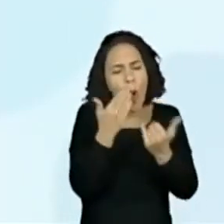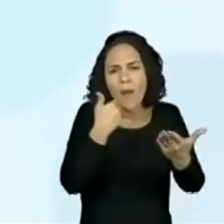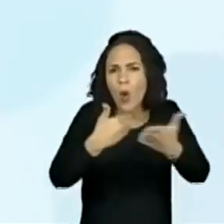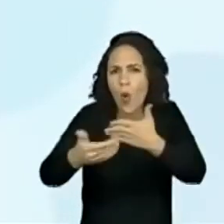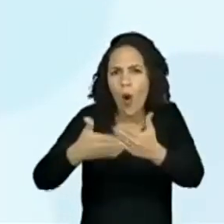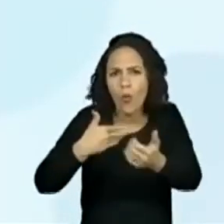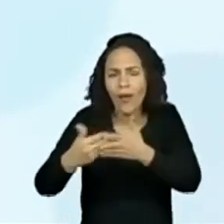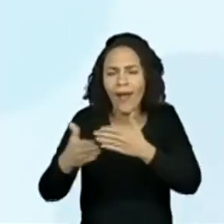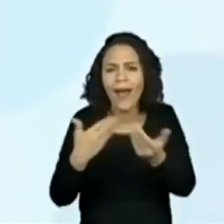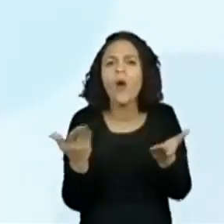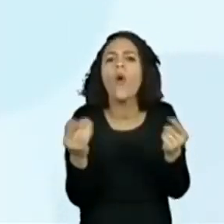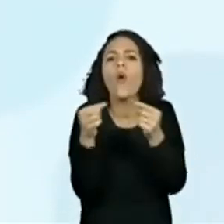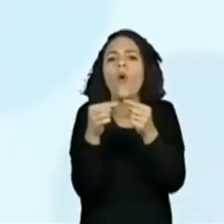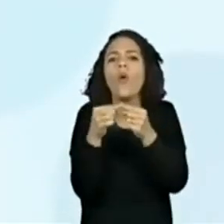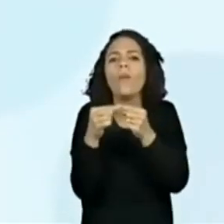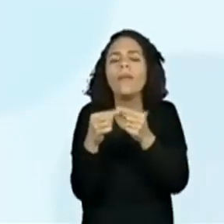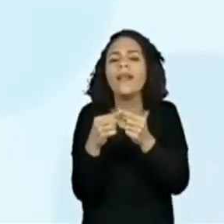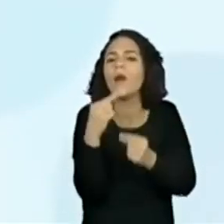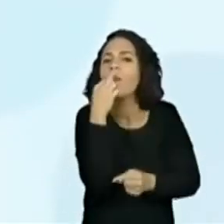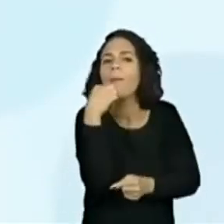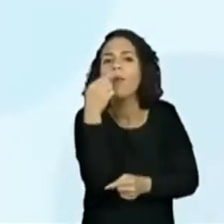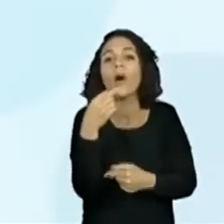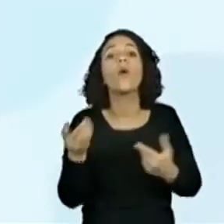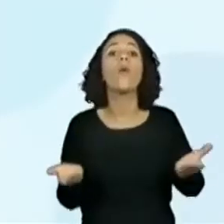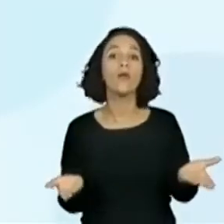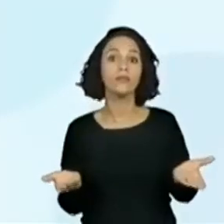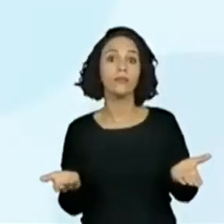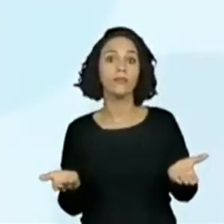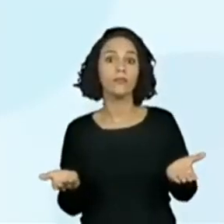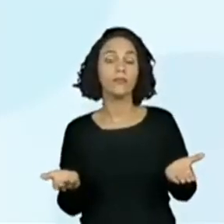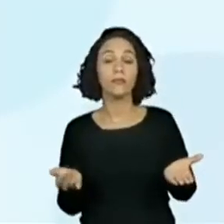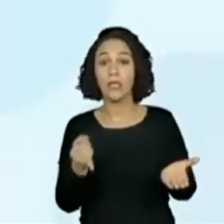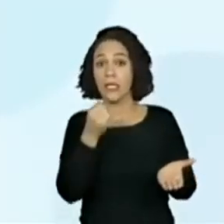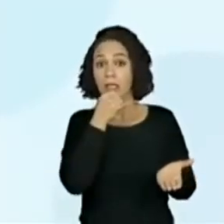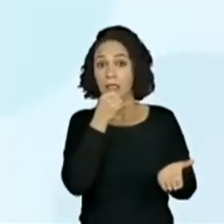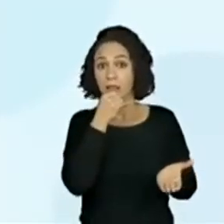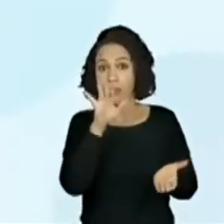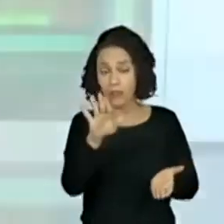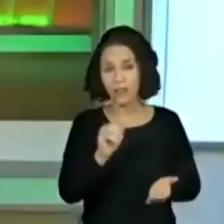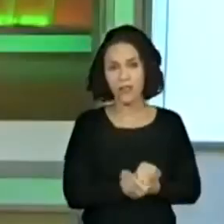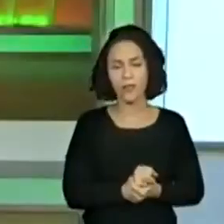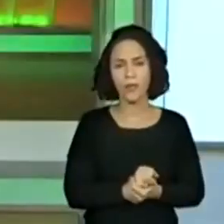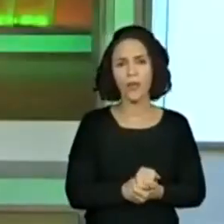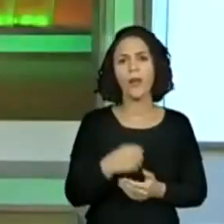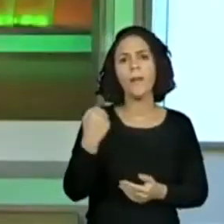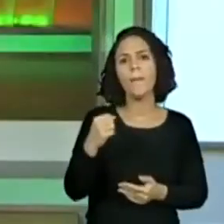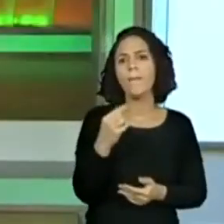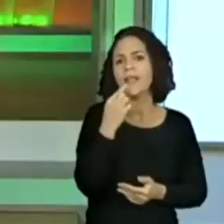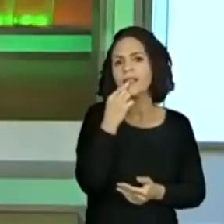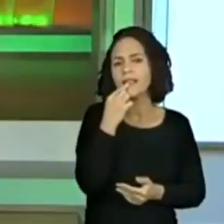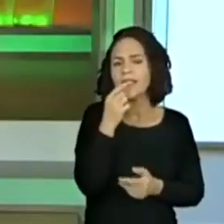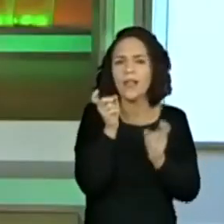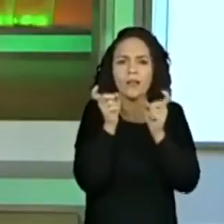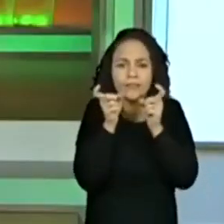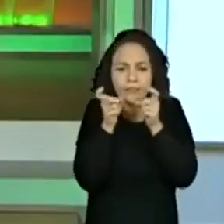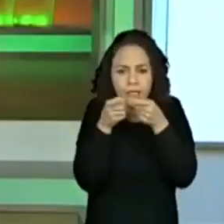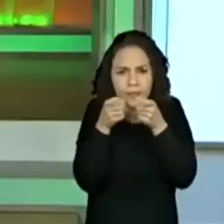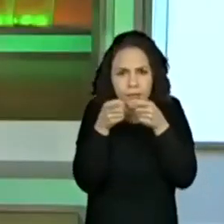um inseto? O inseto pode ter um aparelho bucal, então,